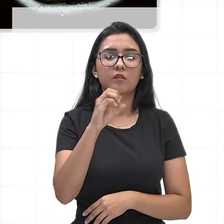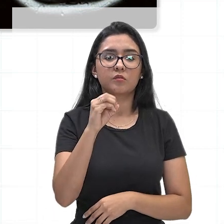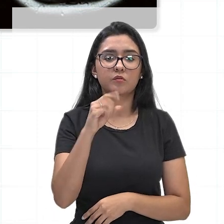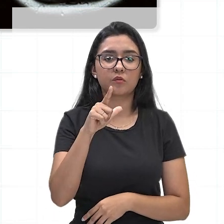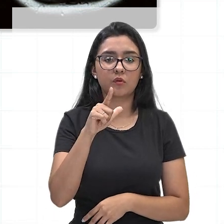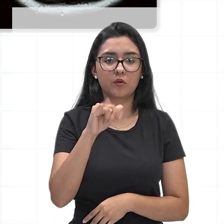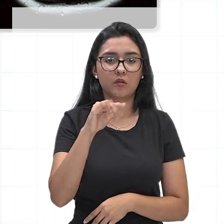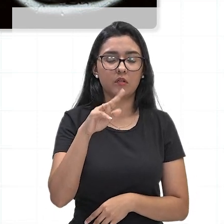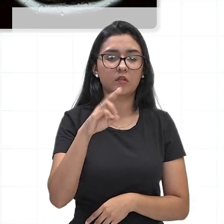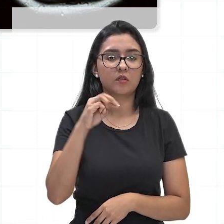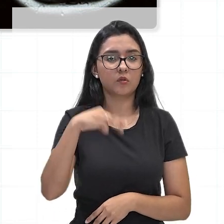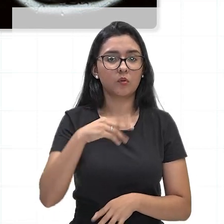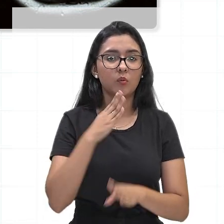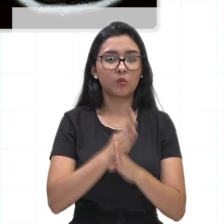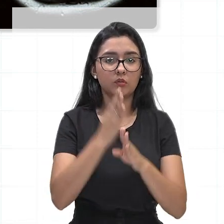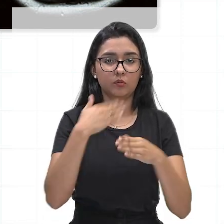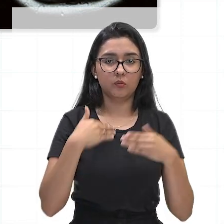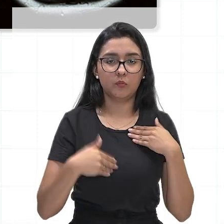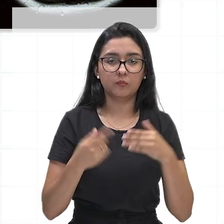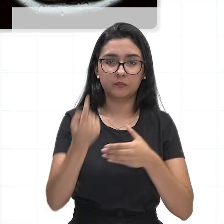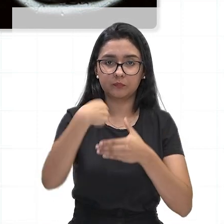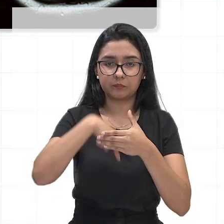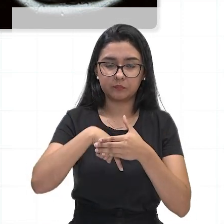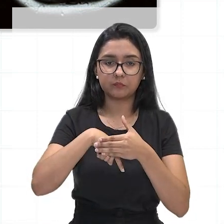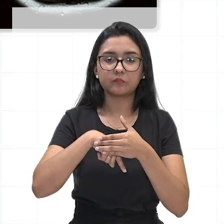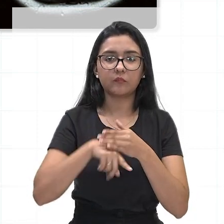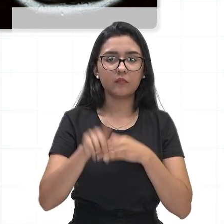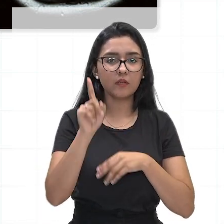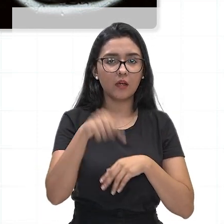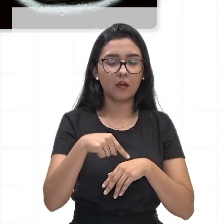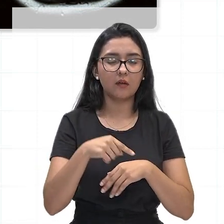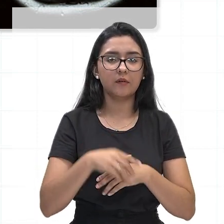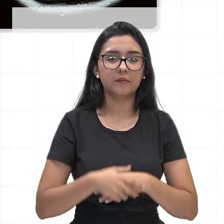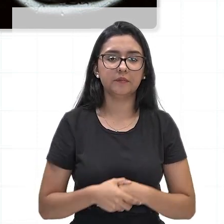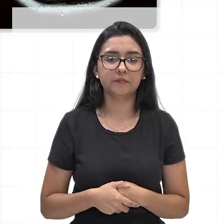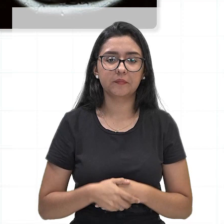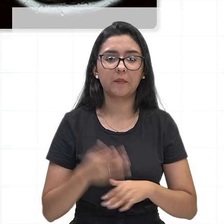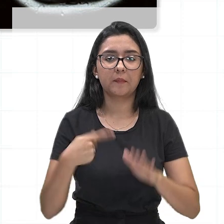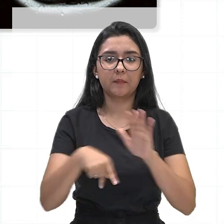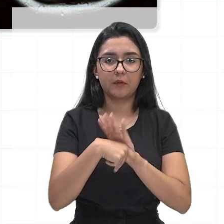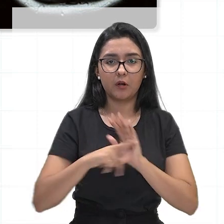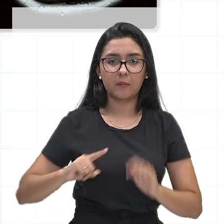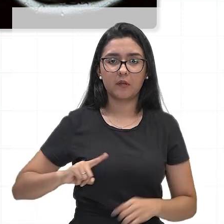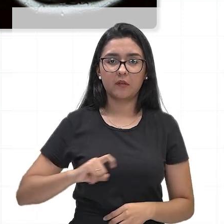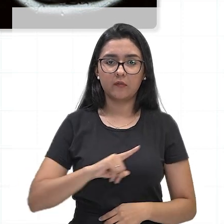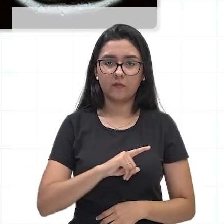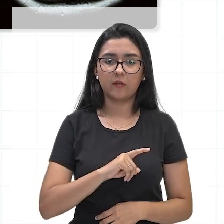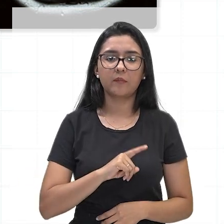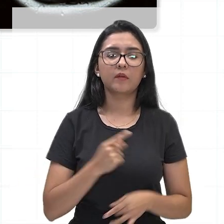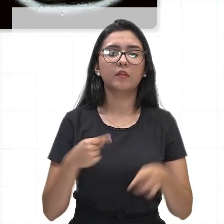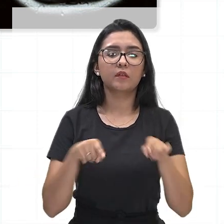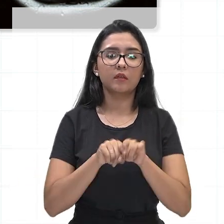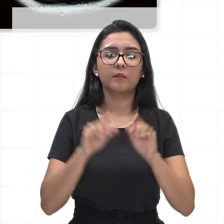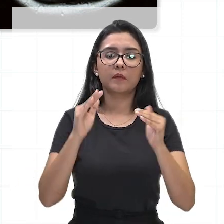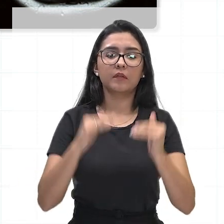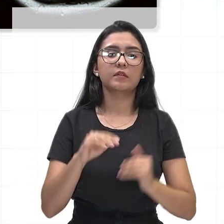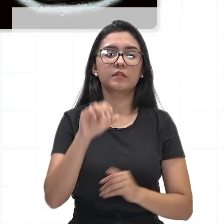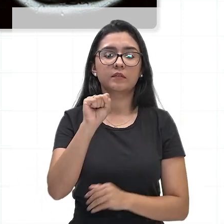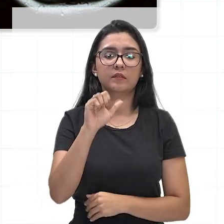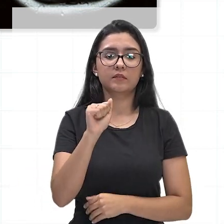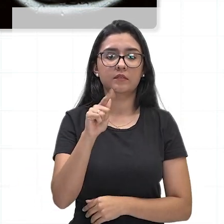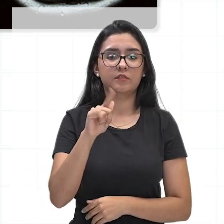solium, que vai ser encontrada no porco, né? Então o porco é um hospedeiro intermediário da Taenia solium, e a